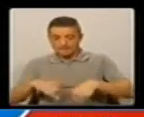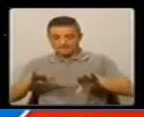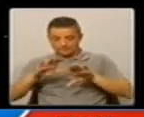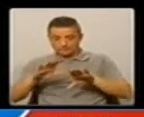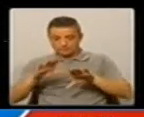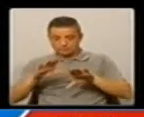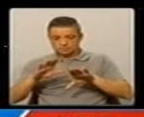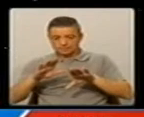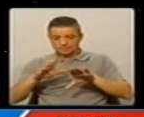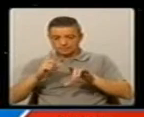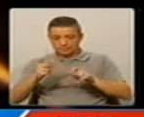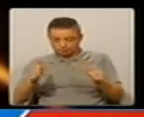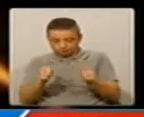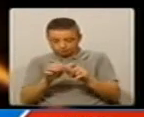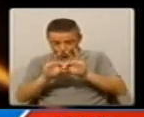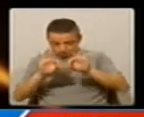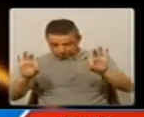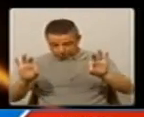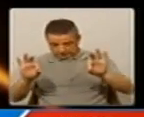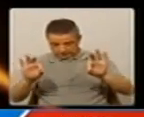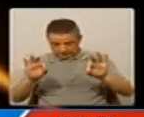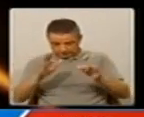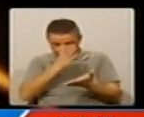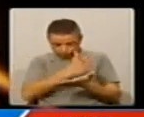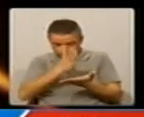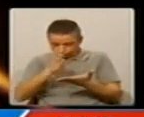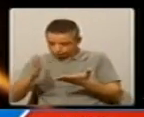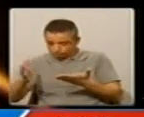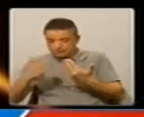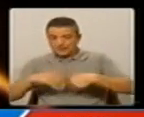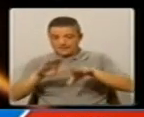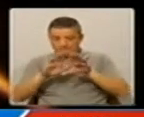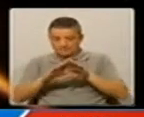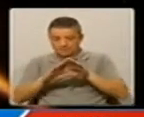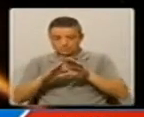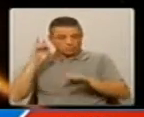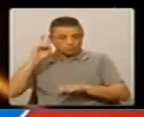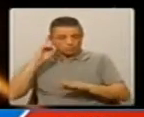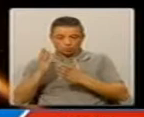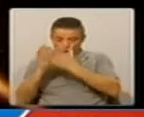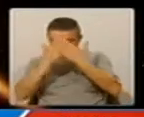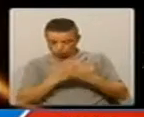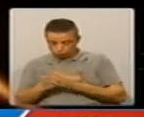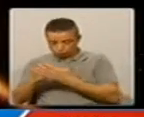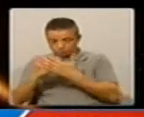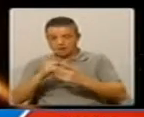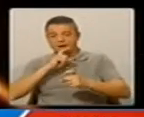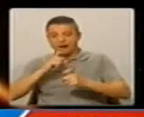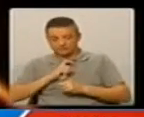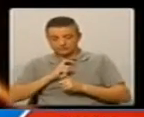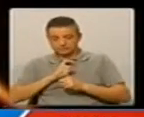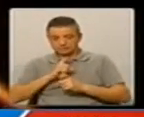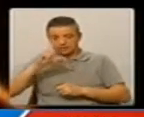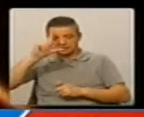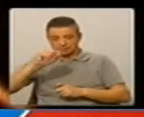dos quasares estarem alinhados entre si, também é um dos resultados deste estudo que nos diz que os quasares também